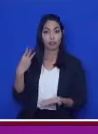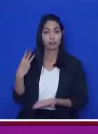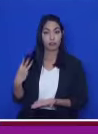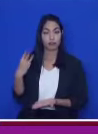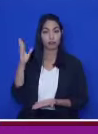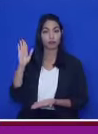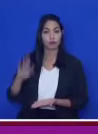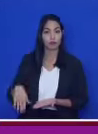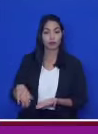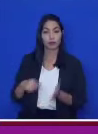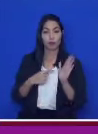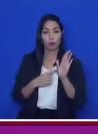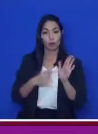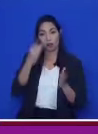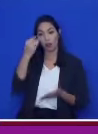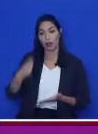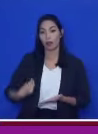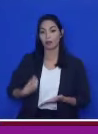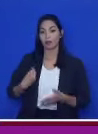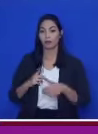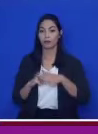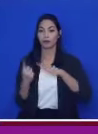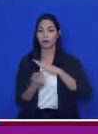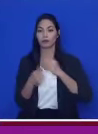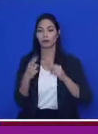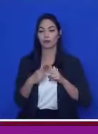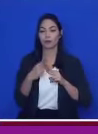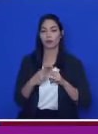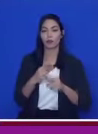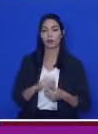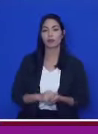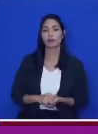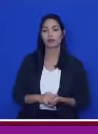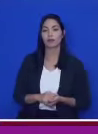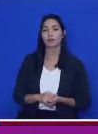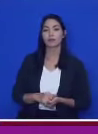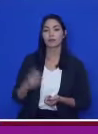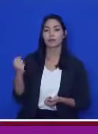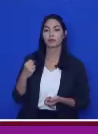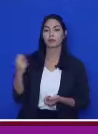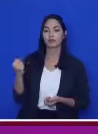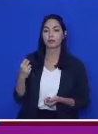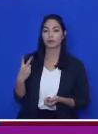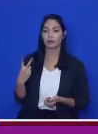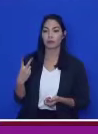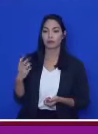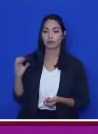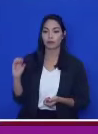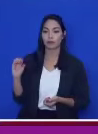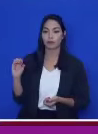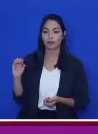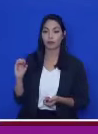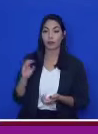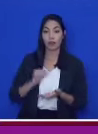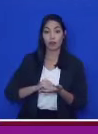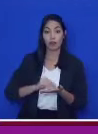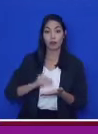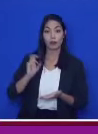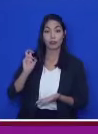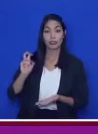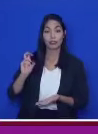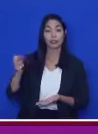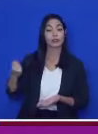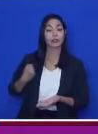vivo pelos perfis da Caixa e da Rede TV. Bola branca número 20. Branca 20. Agora, hein, faltam 5 números na